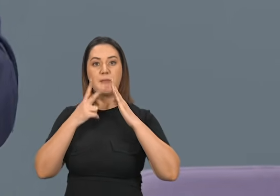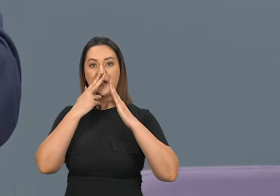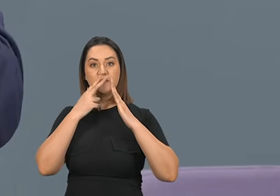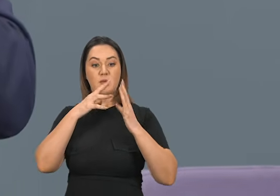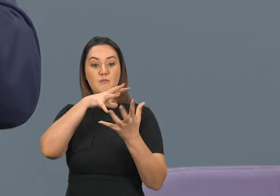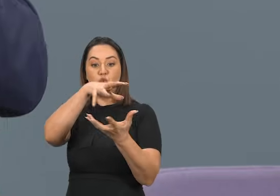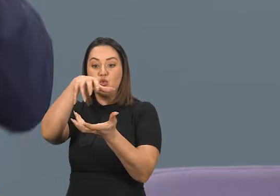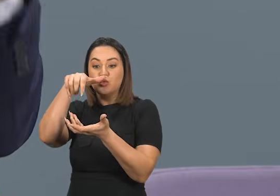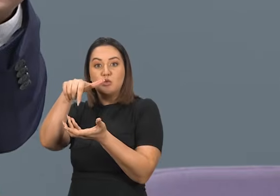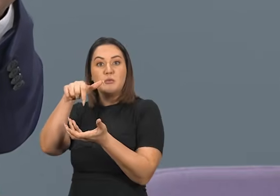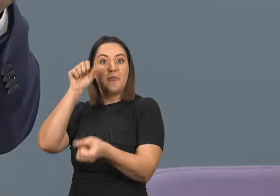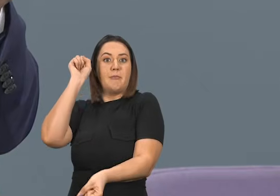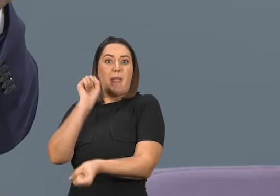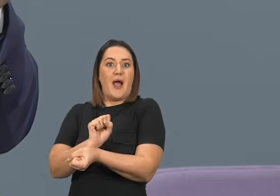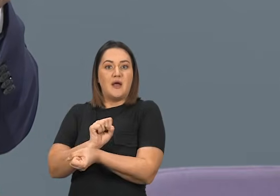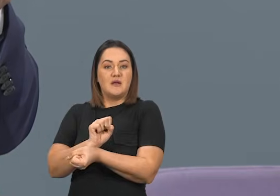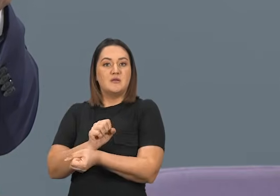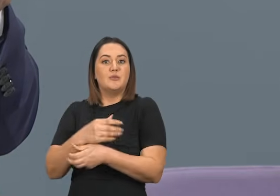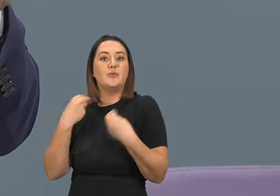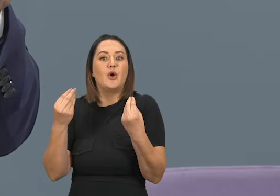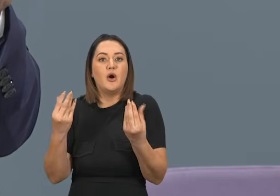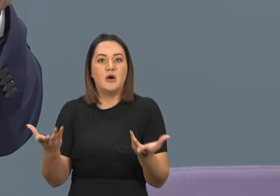O vírus parou o planeta.